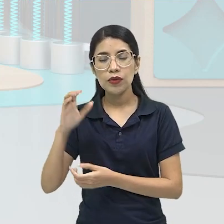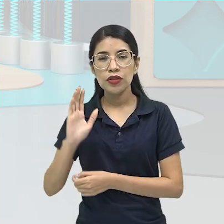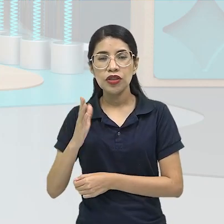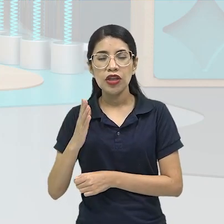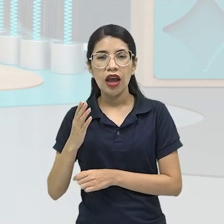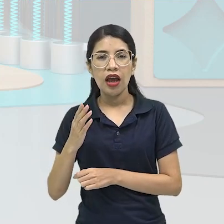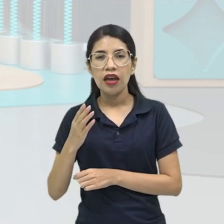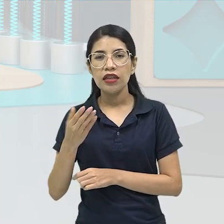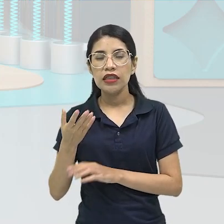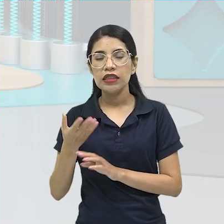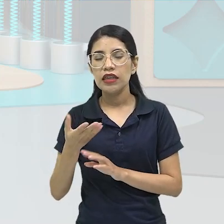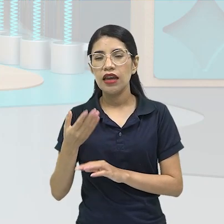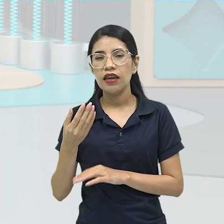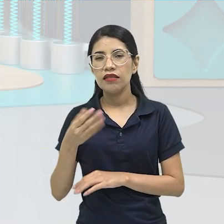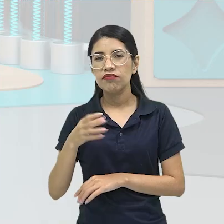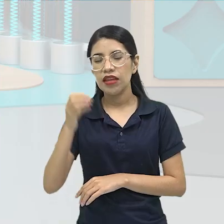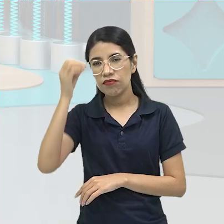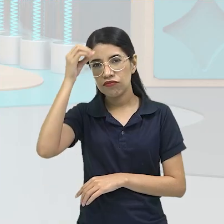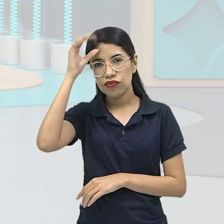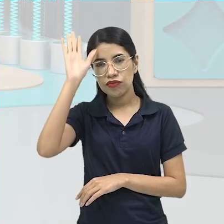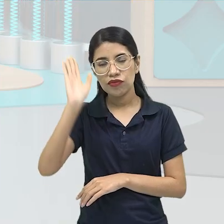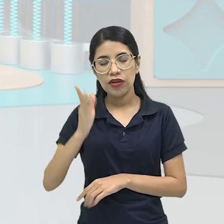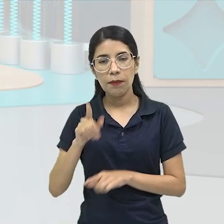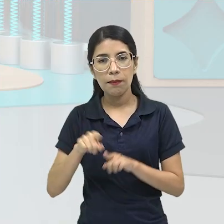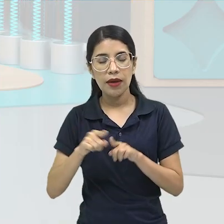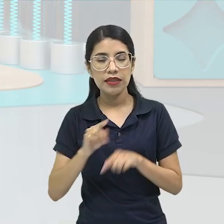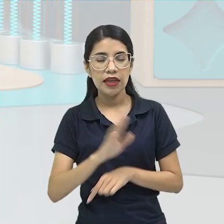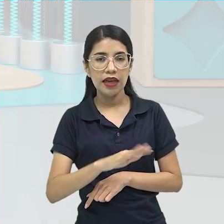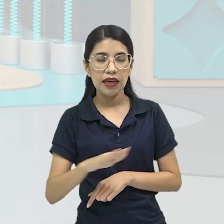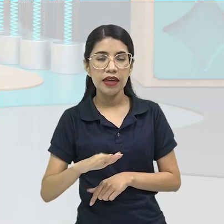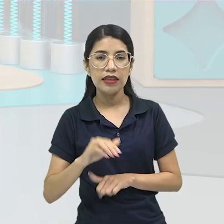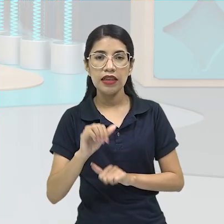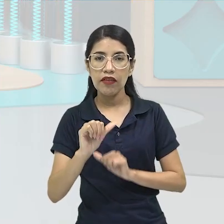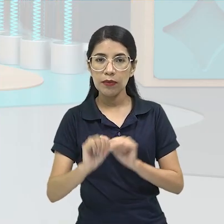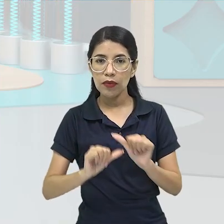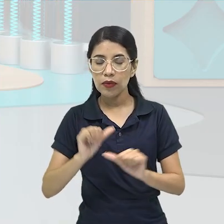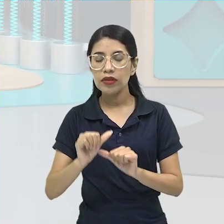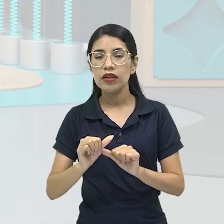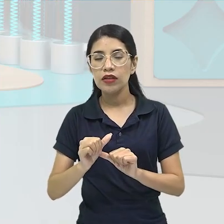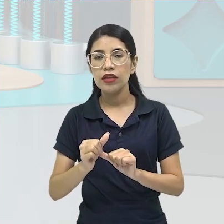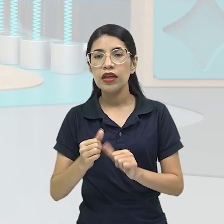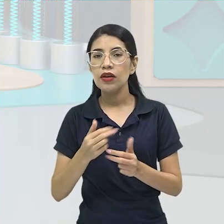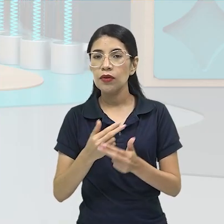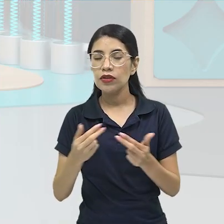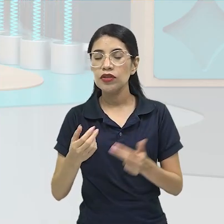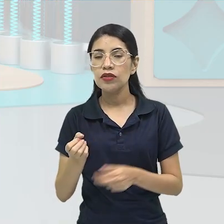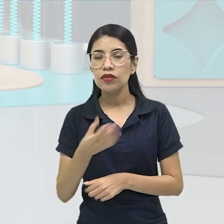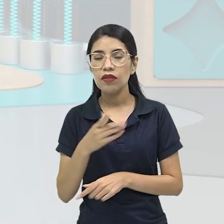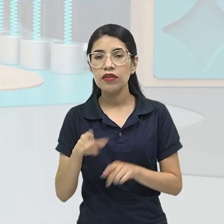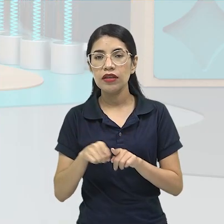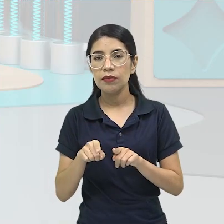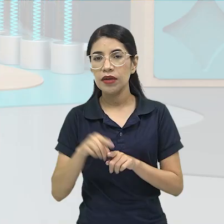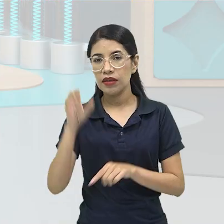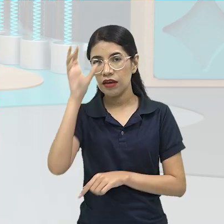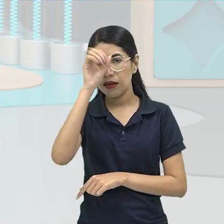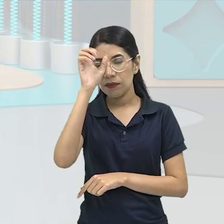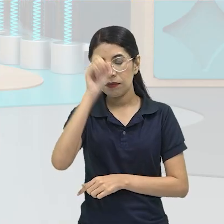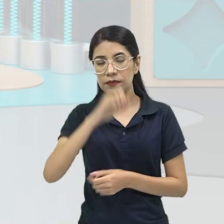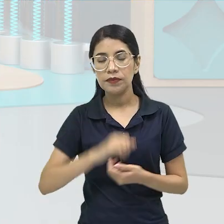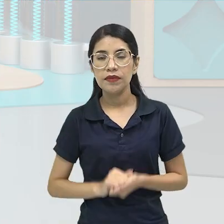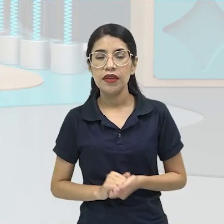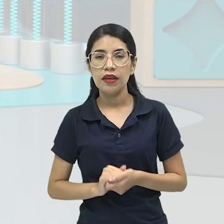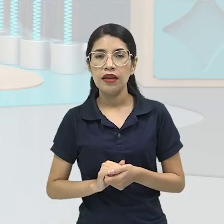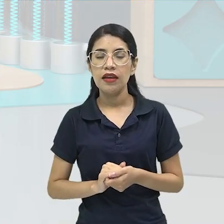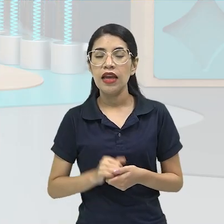pouco ultrapassado no conhecimento e é a criança que vai trazer e renovar esse conhecimento dentro de casa. Então, não pensem